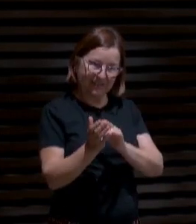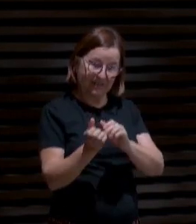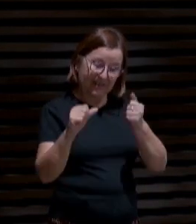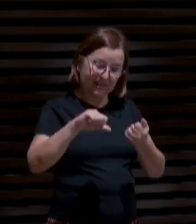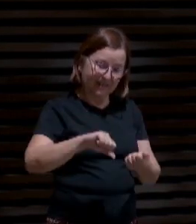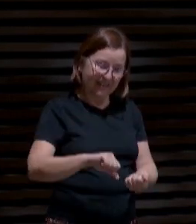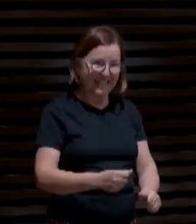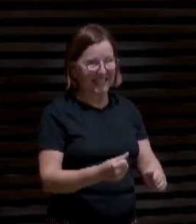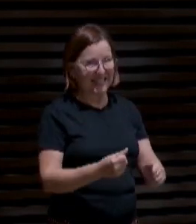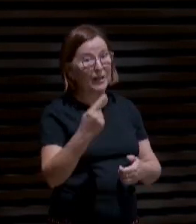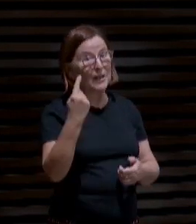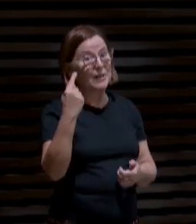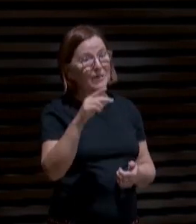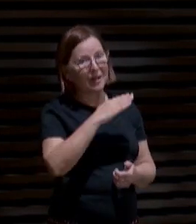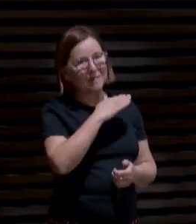batizados na sua morte?